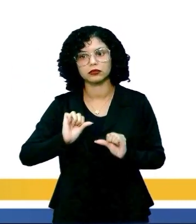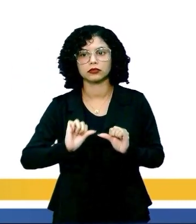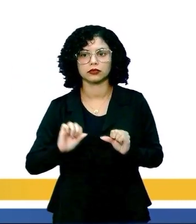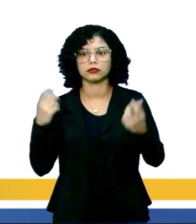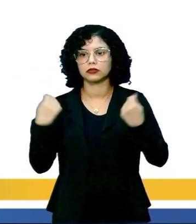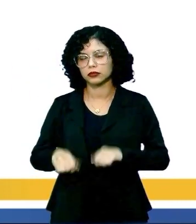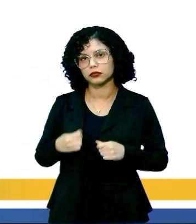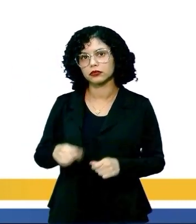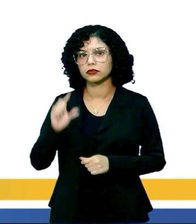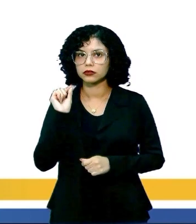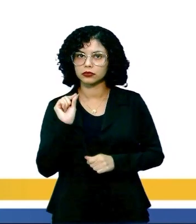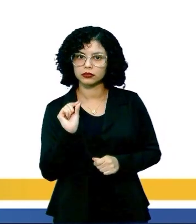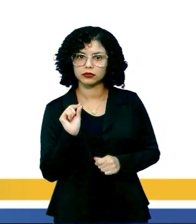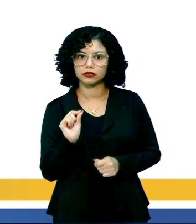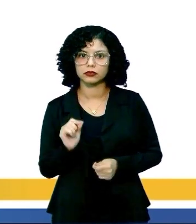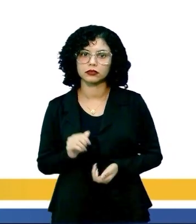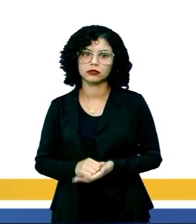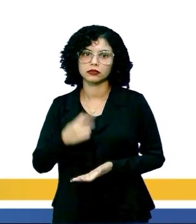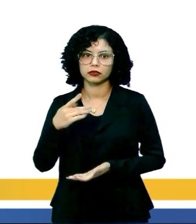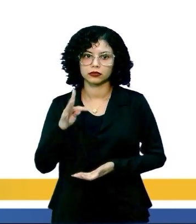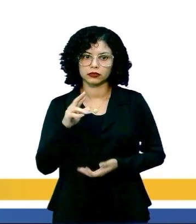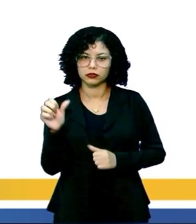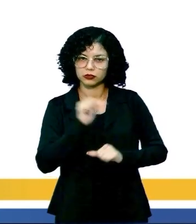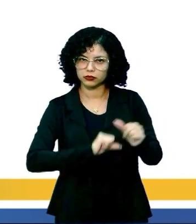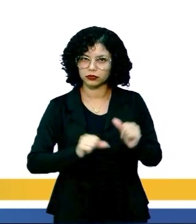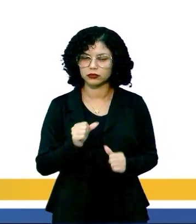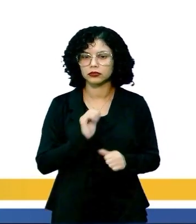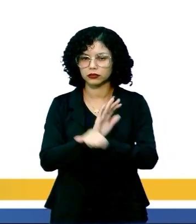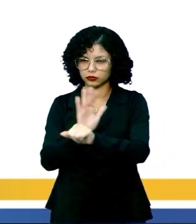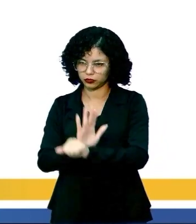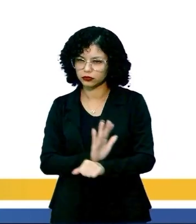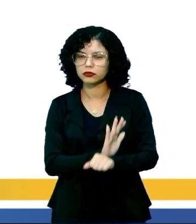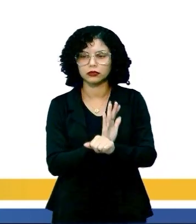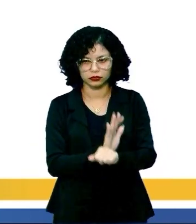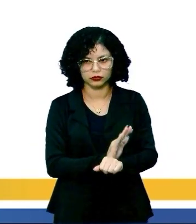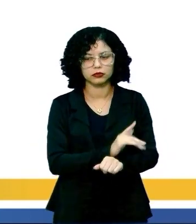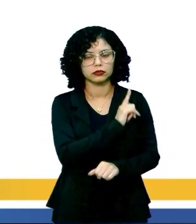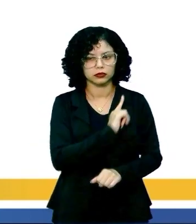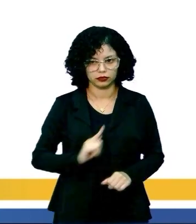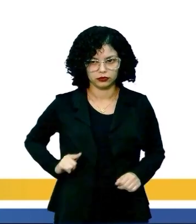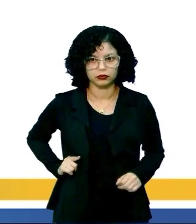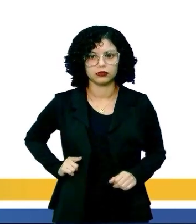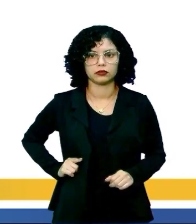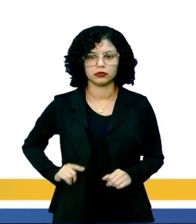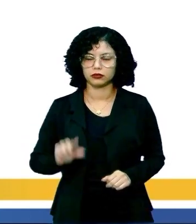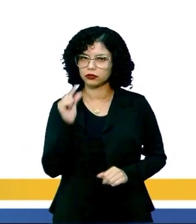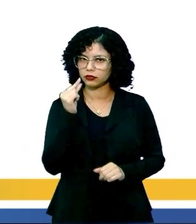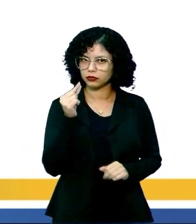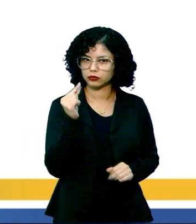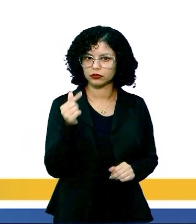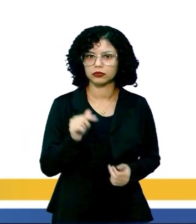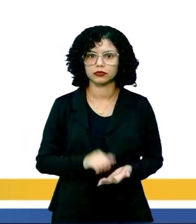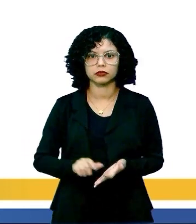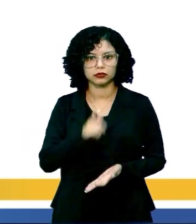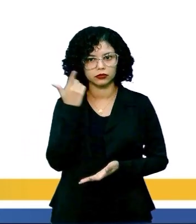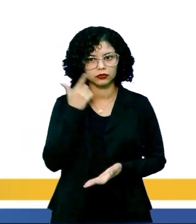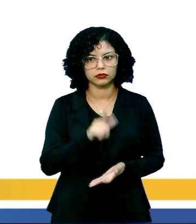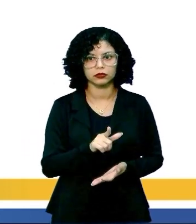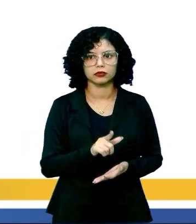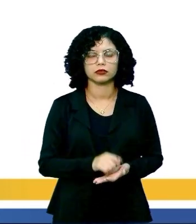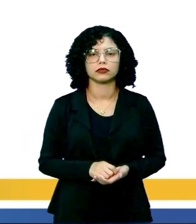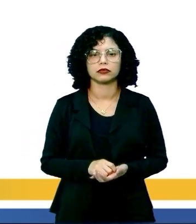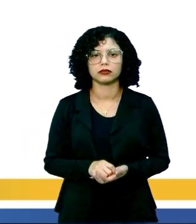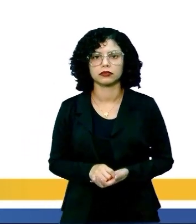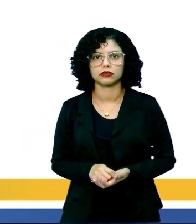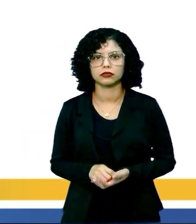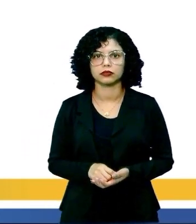era necessário ali rolar uma propina, uma troca de favor, né? Para que o governador tivesse um pouquinho de vantagens. E isso se